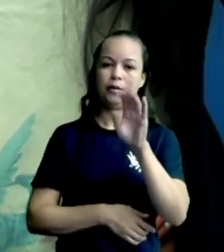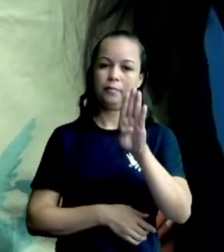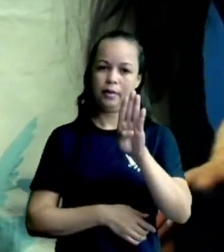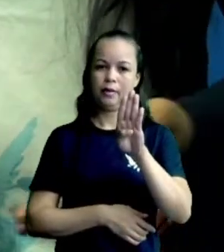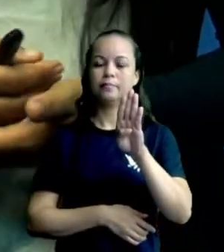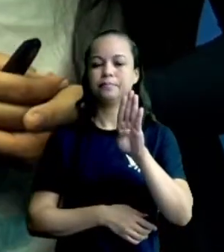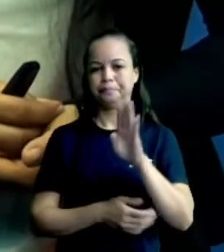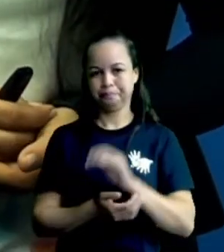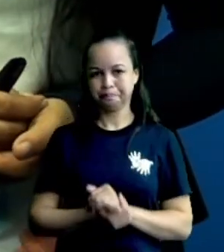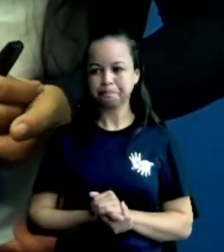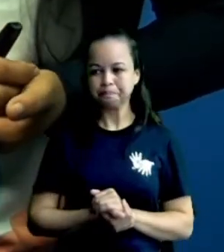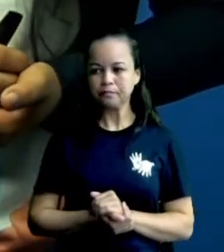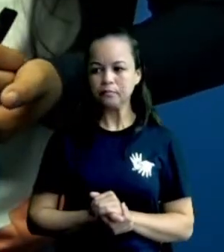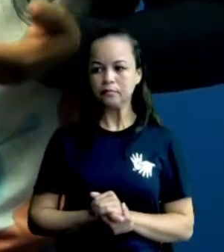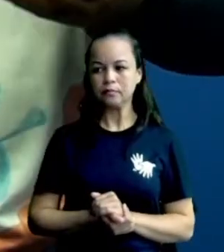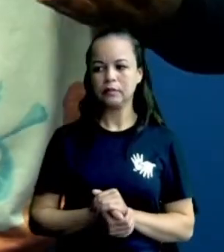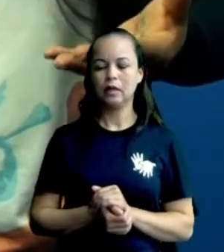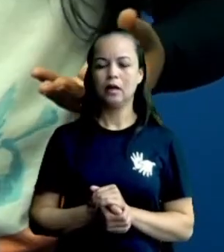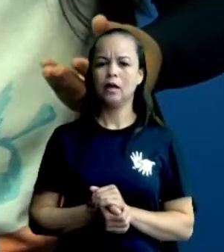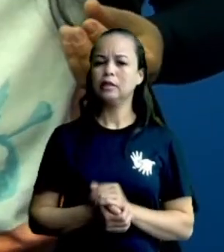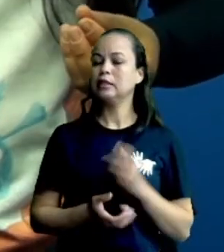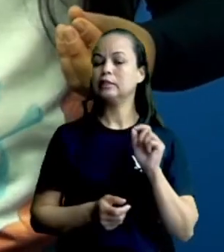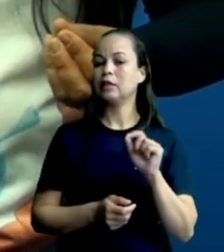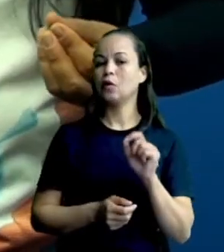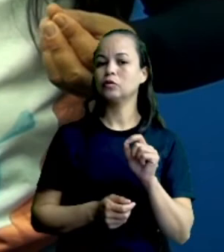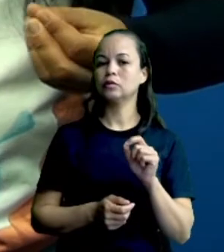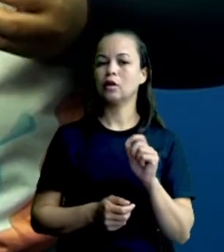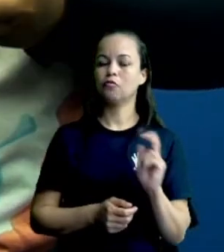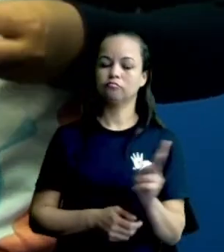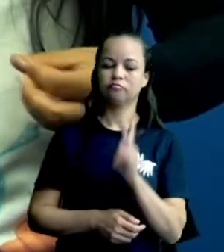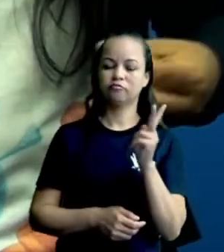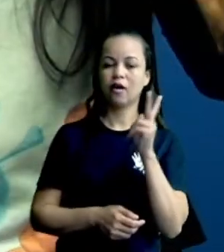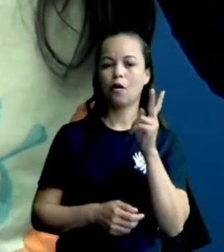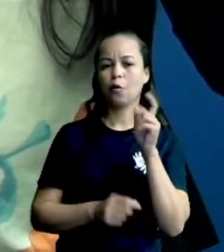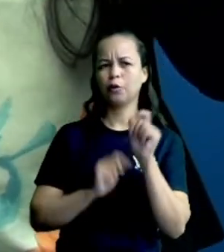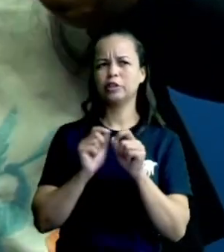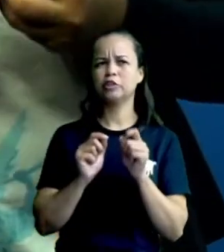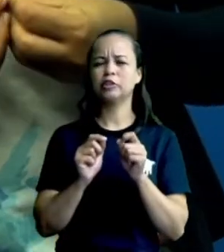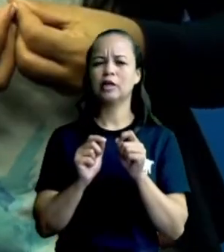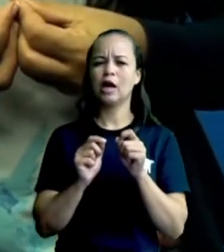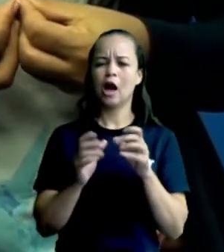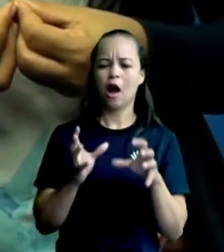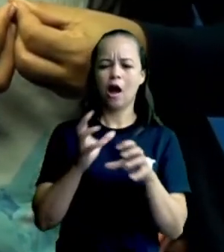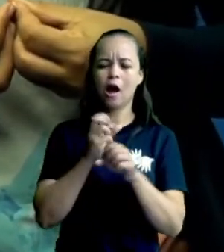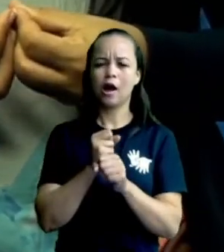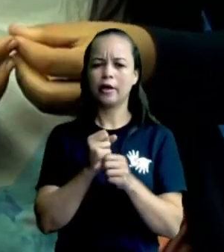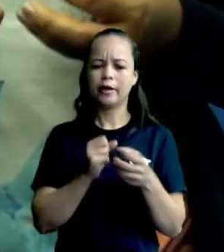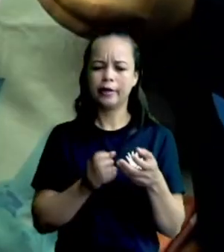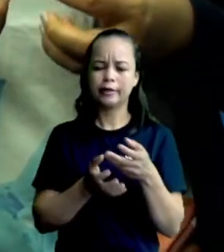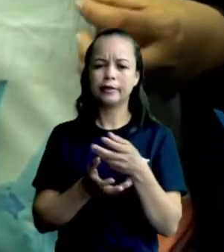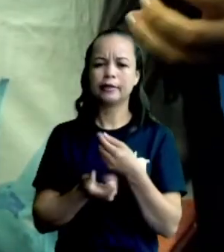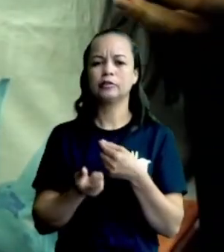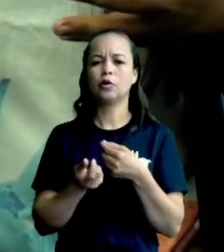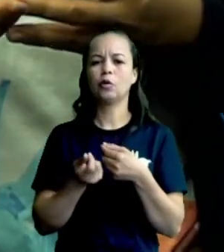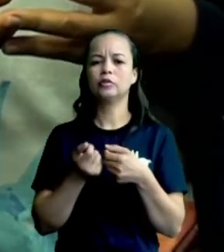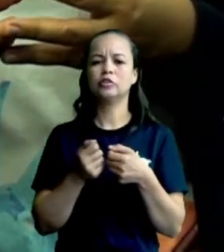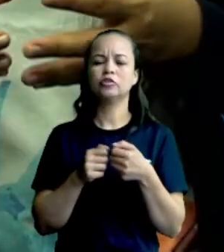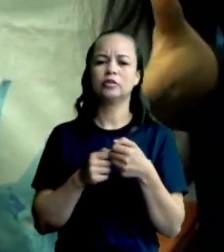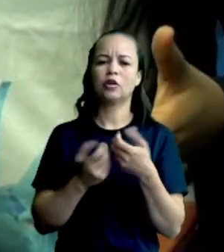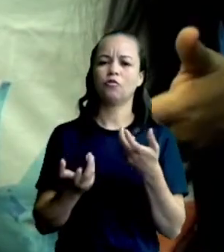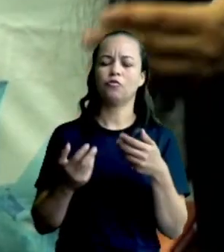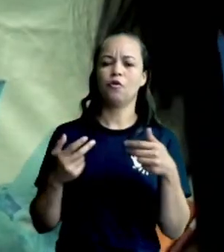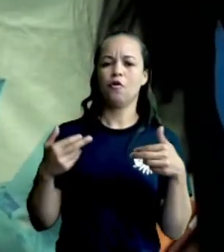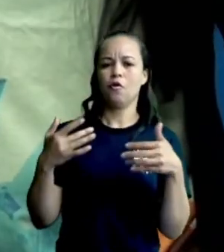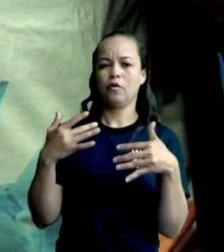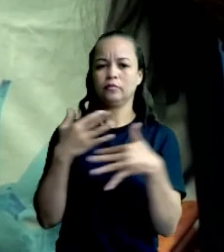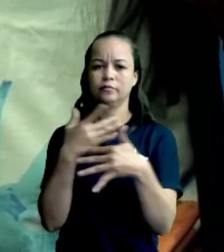Interno Bruto. Então, são valores, tá certo? Arrecadados, né? São os valores da cidade,